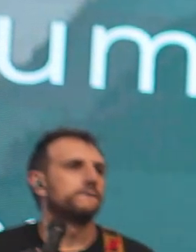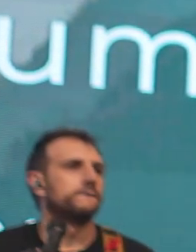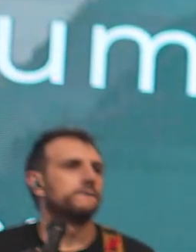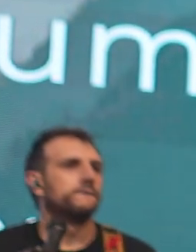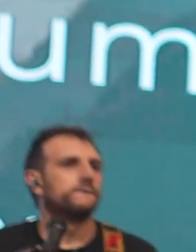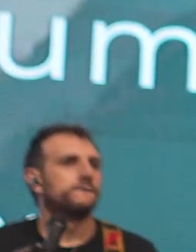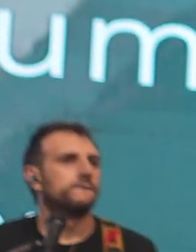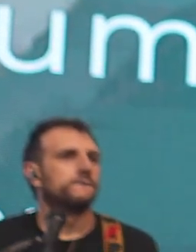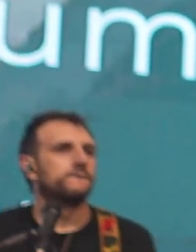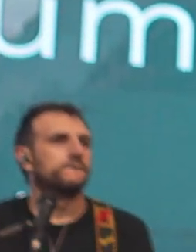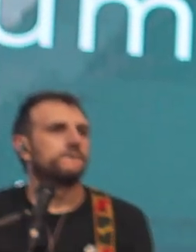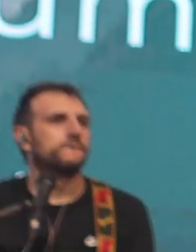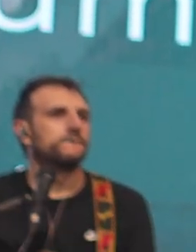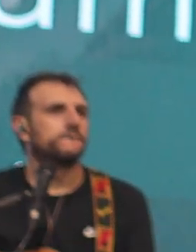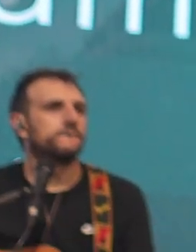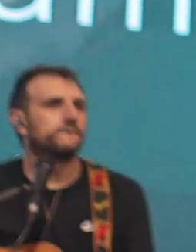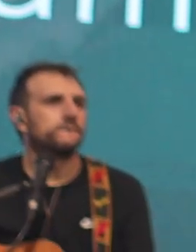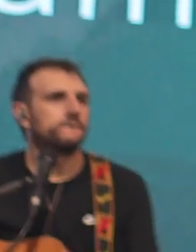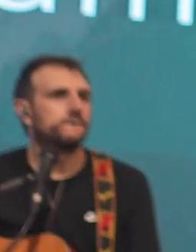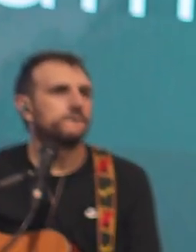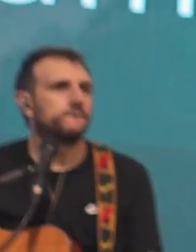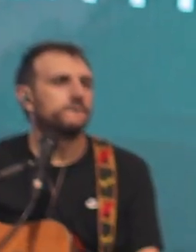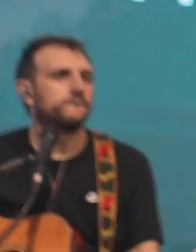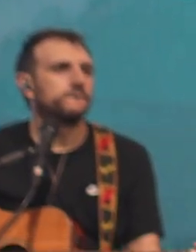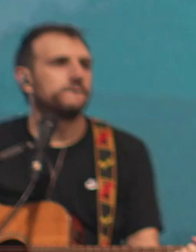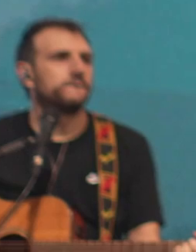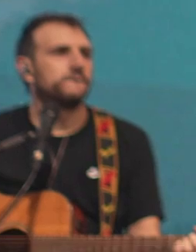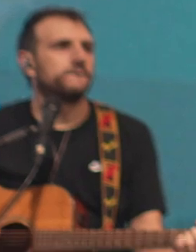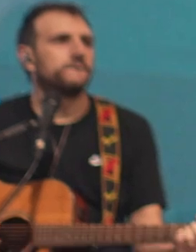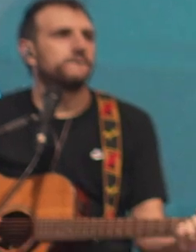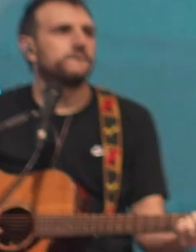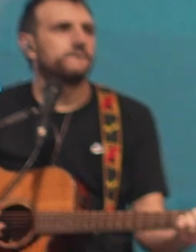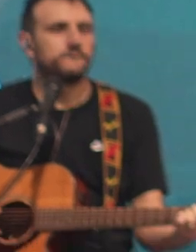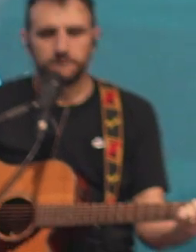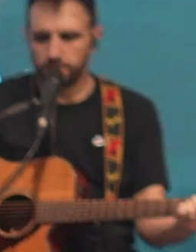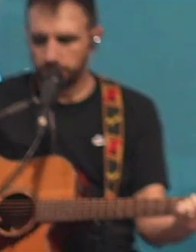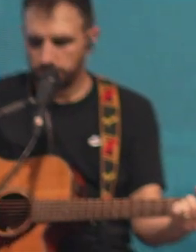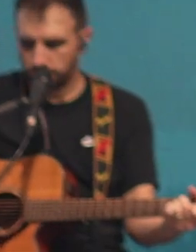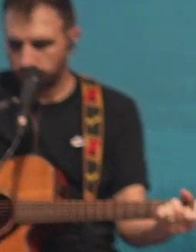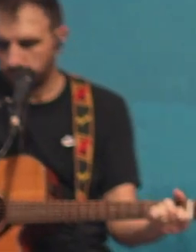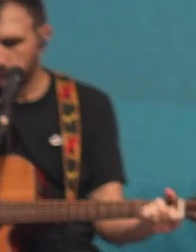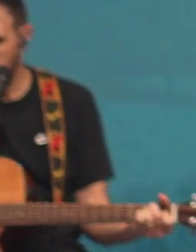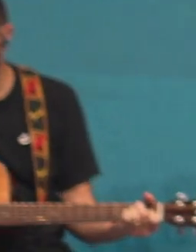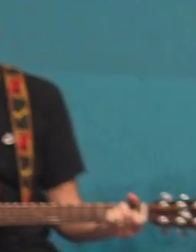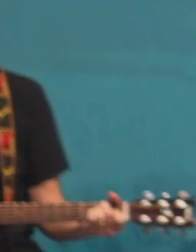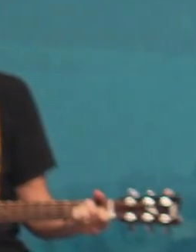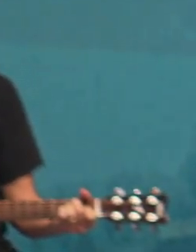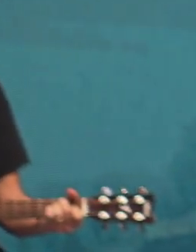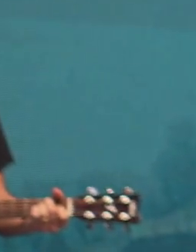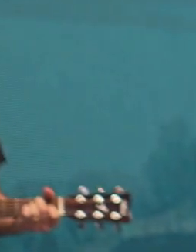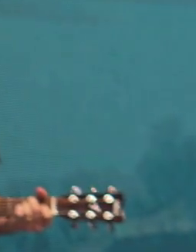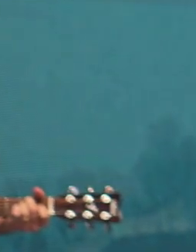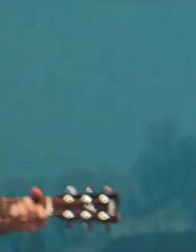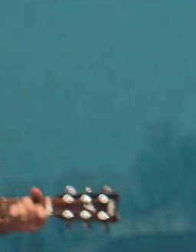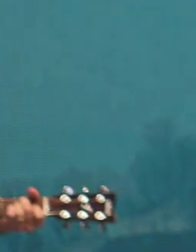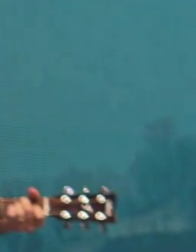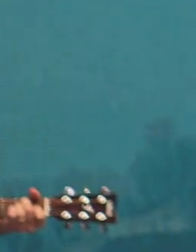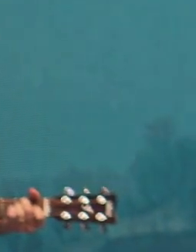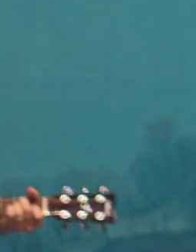O texto continua e diz que ele proclamou um jejum em toda o